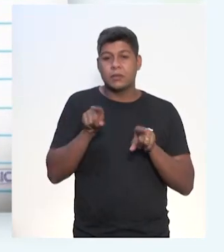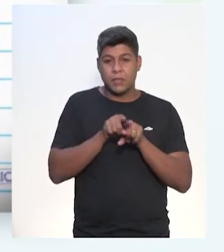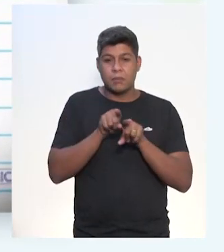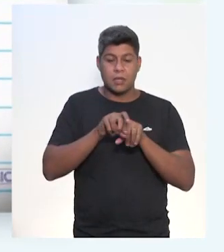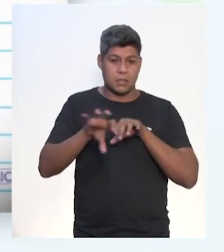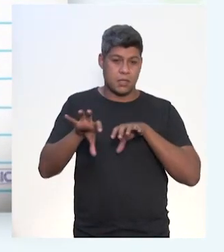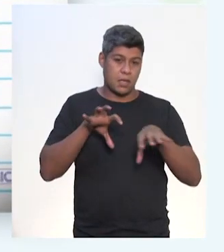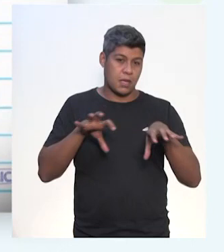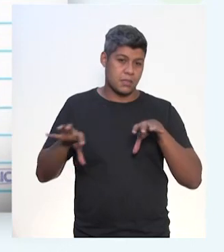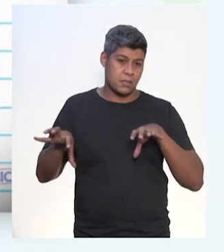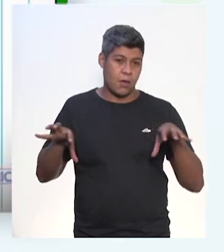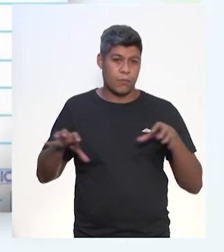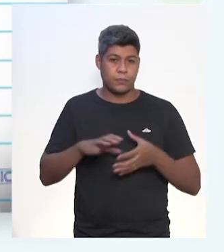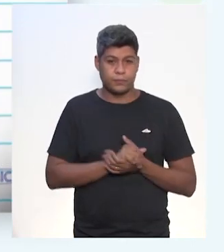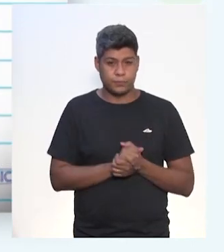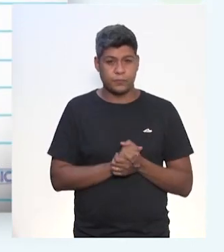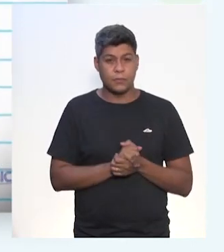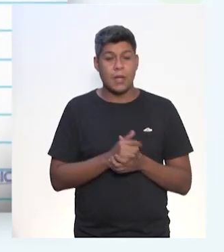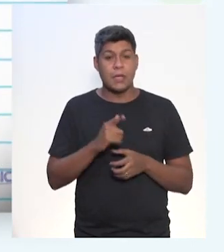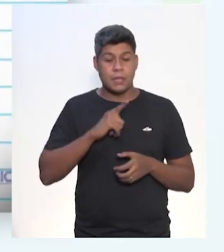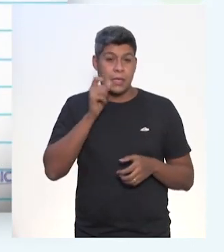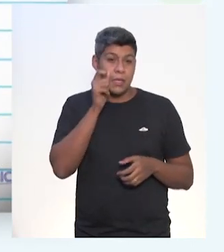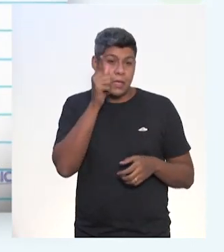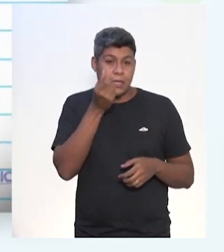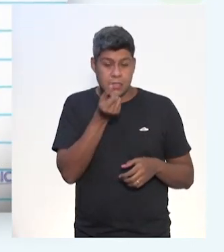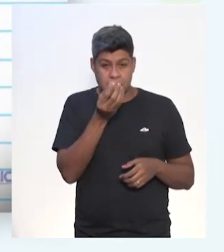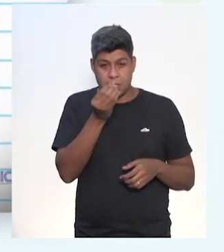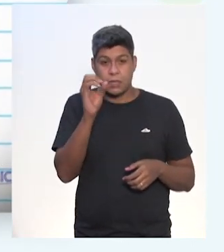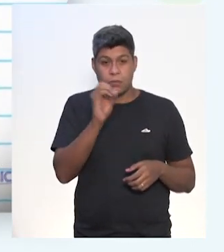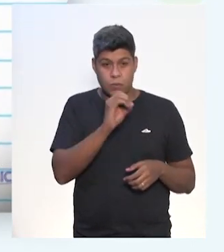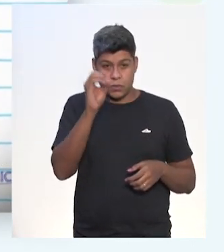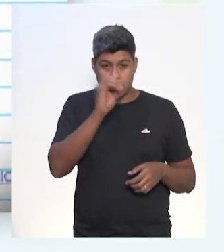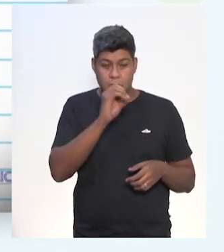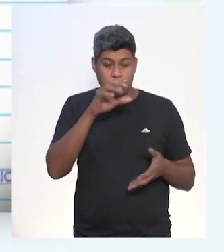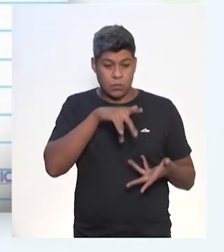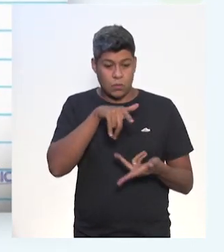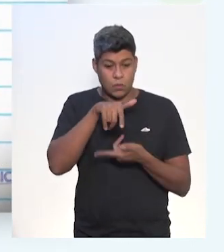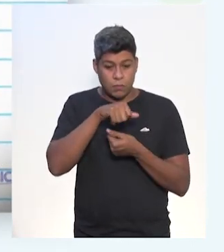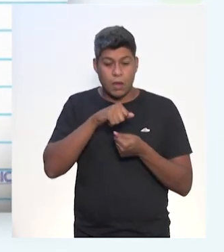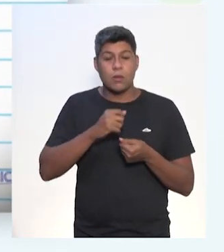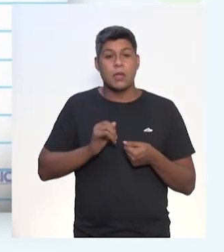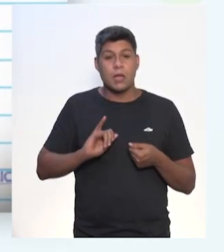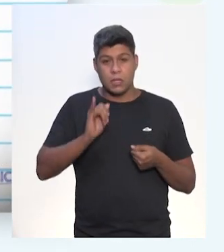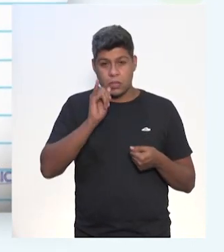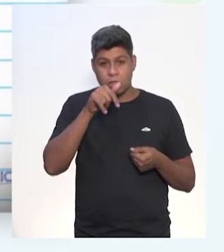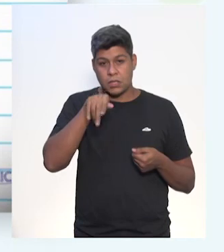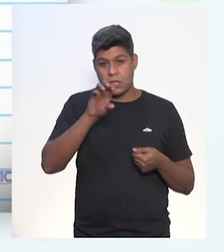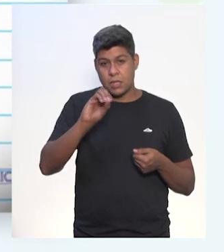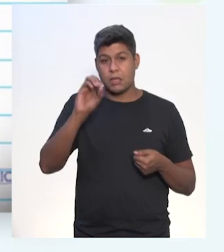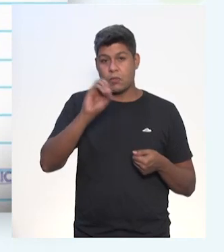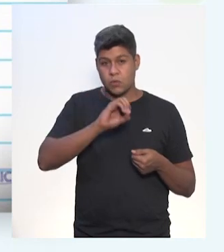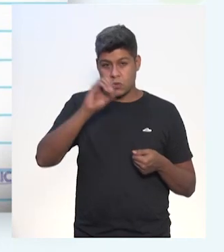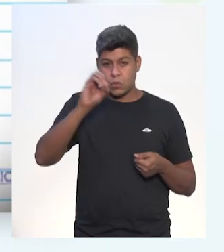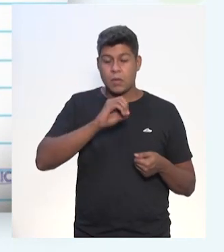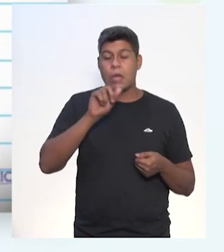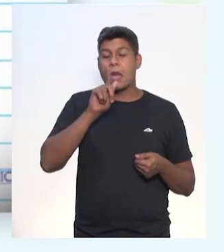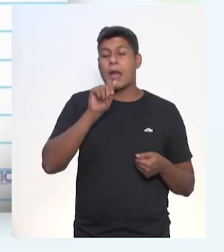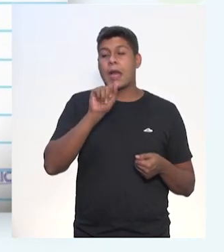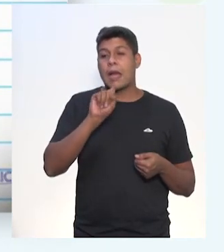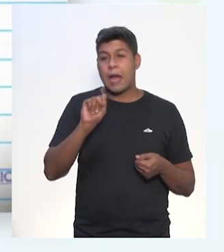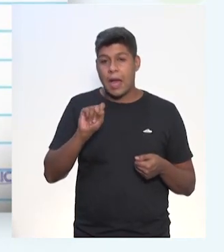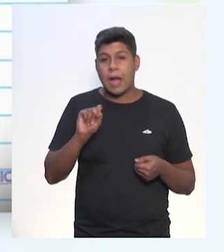segregação. Para se ter uma ideia, 60% do consumo global de energia, 70% das emissões de gases